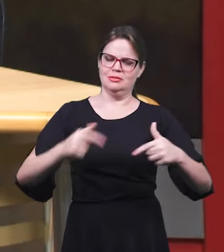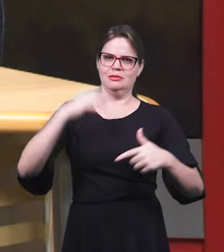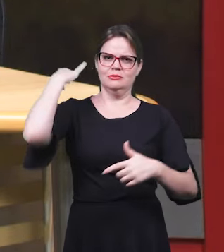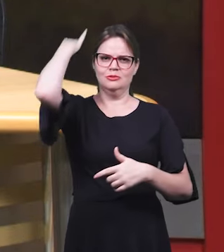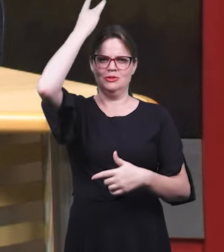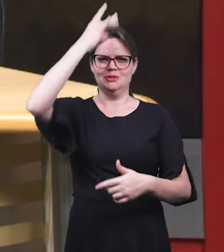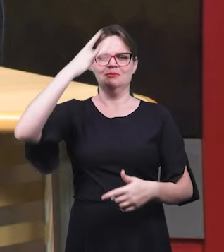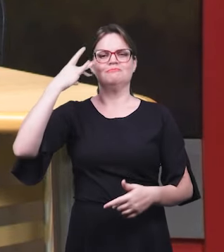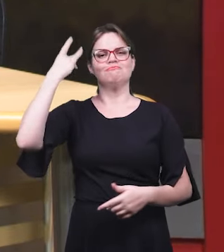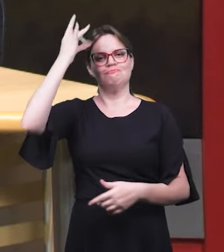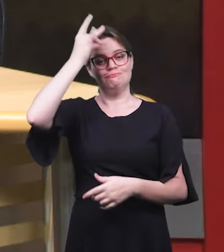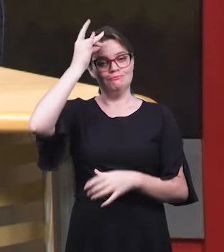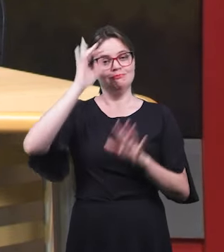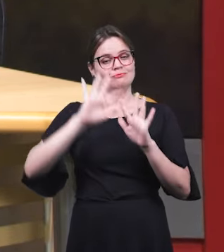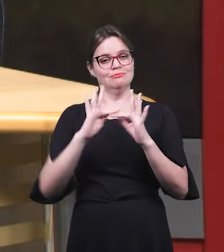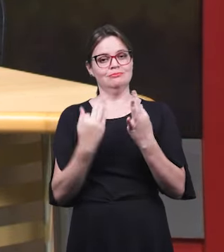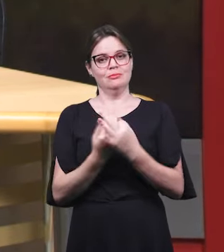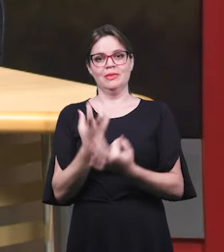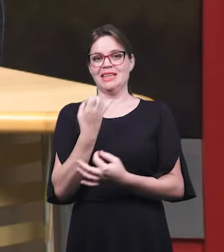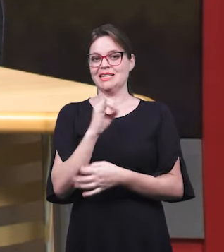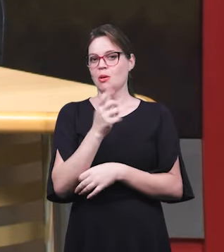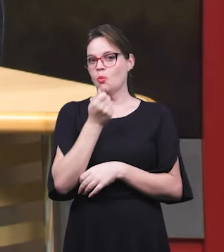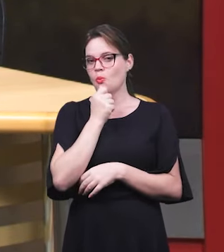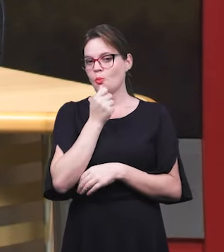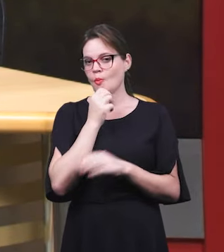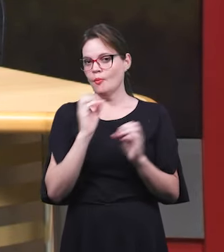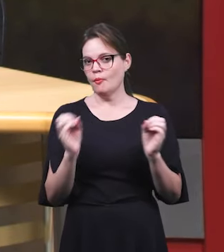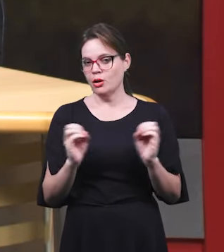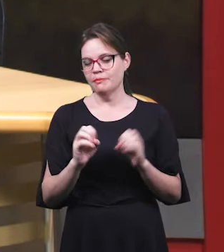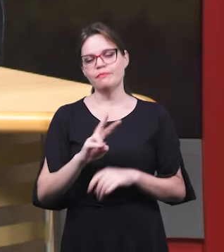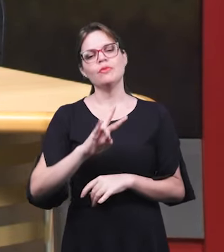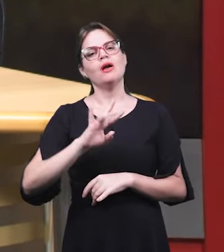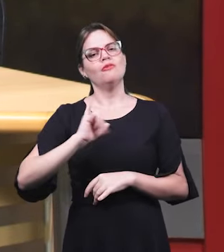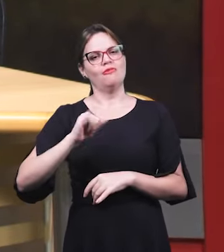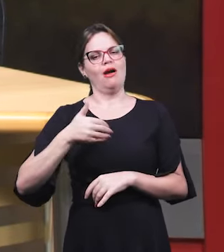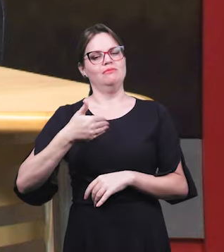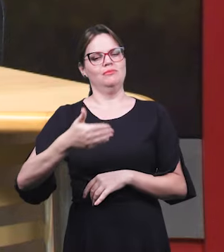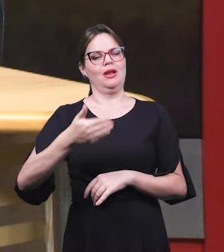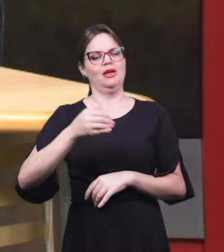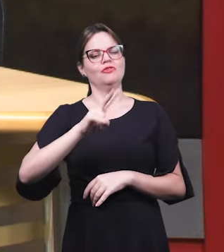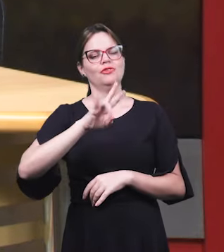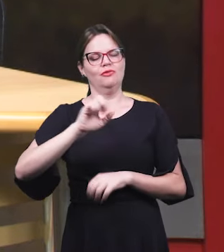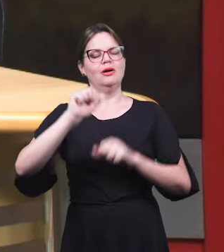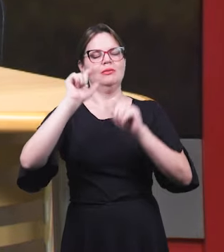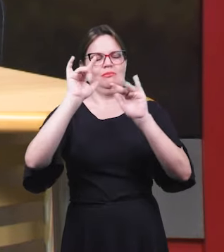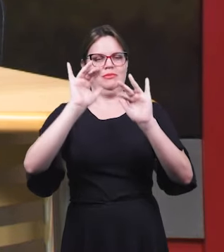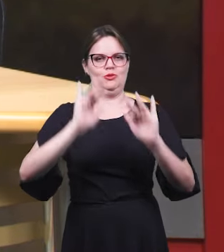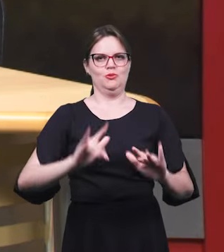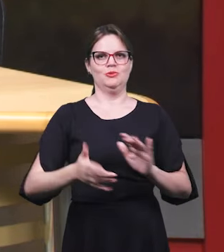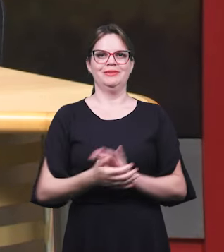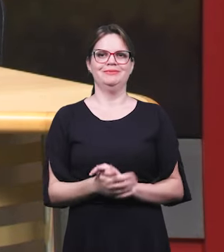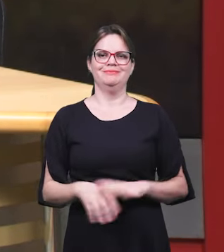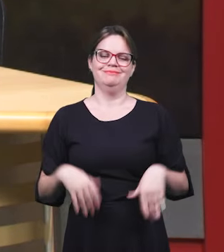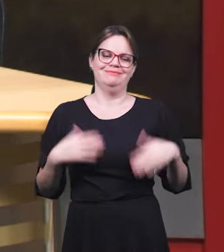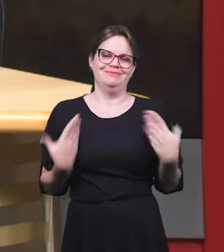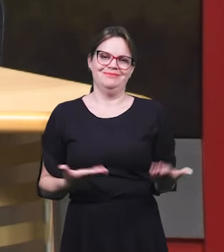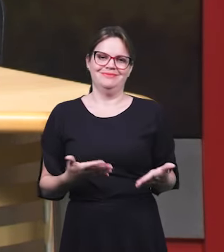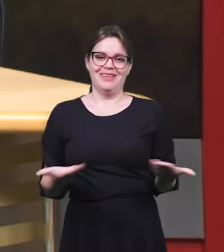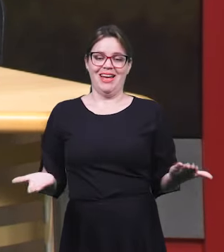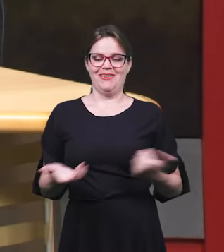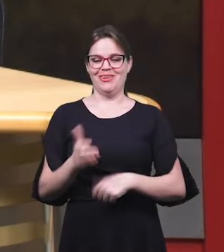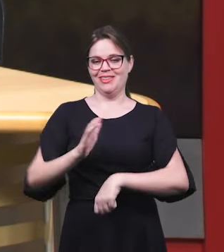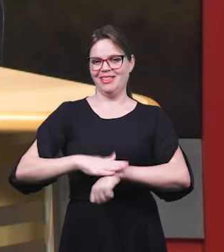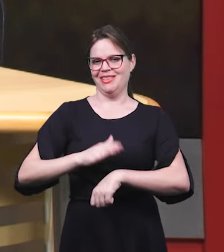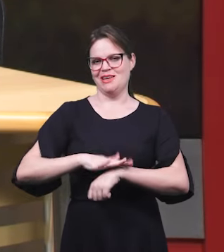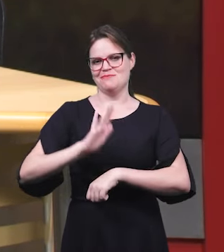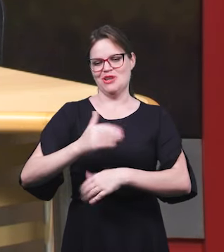Espírito Santo na família, e se ainda não veio, vai vir para a glória do nome do Senhor. O nosso tempo